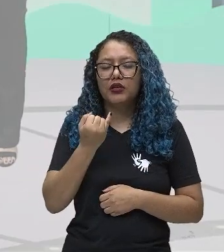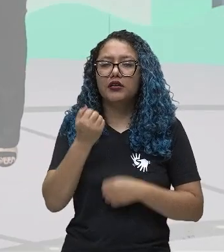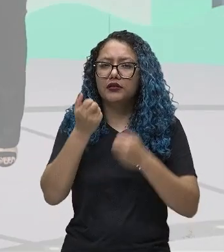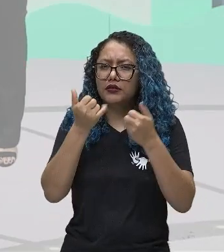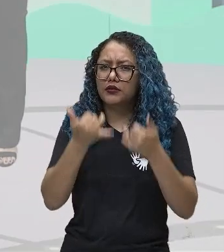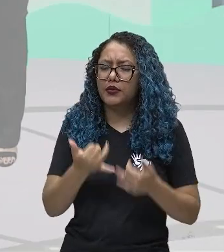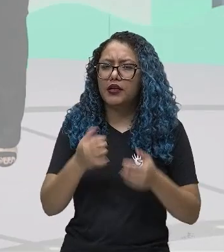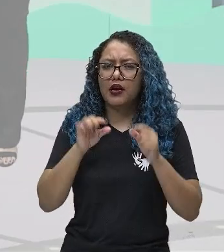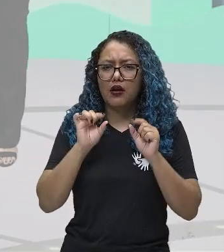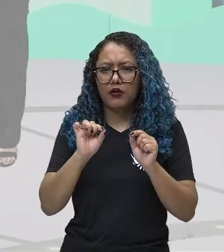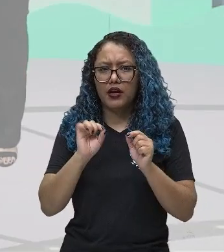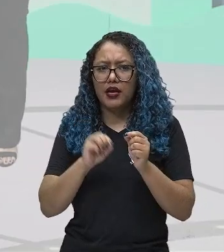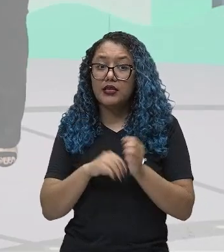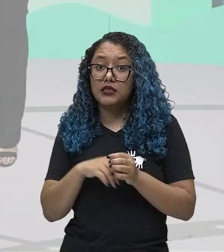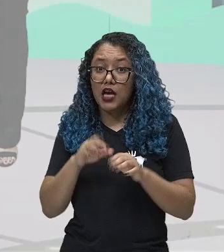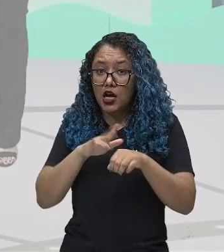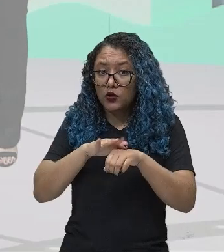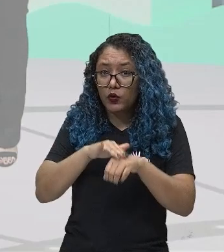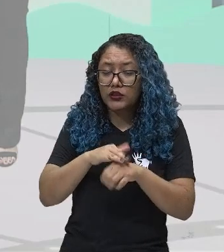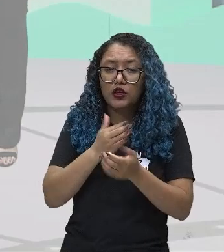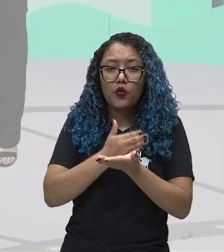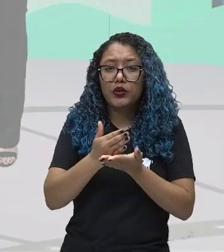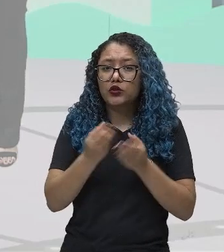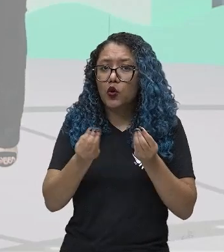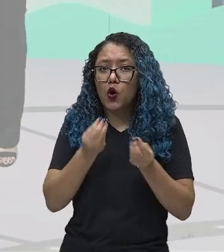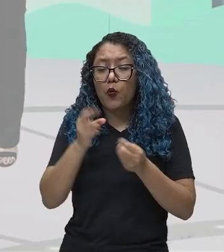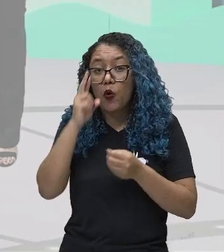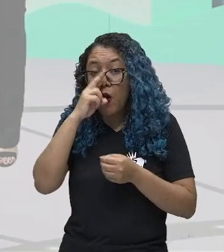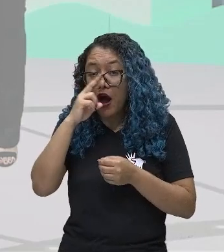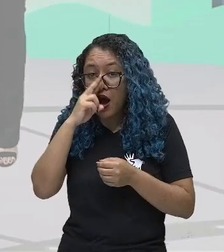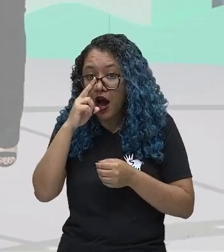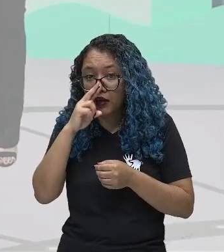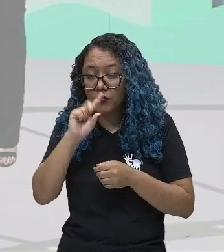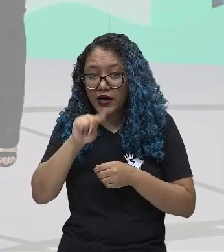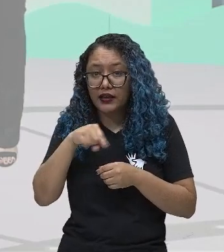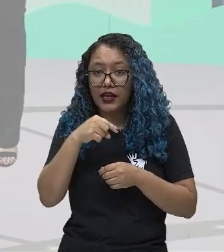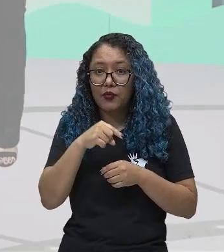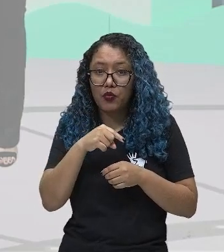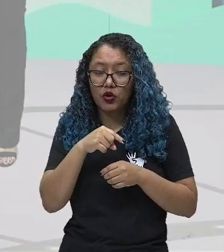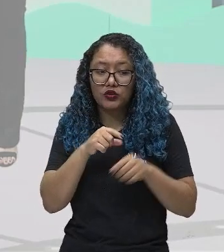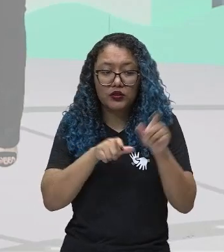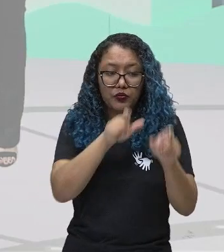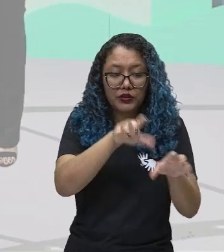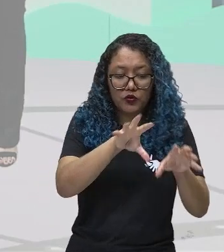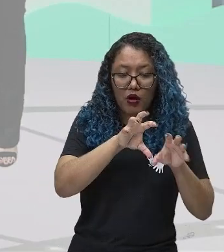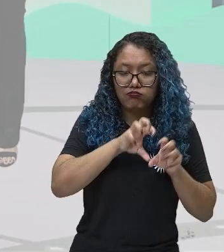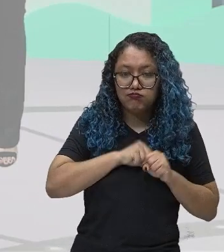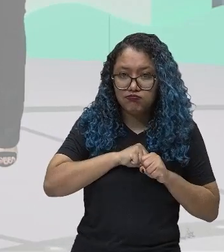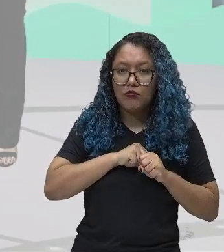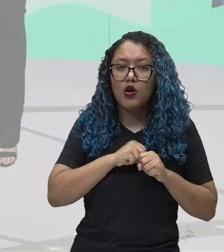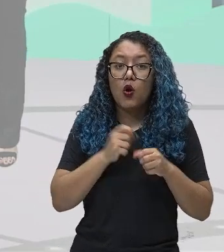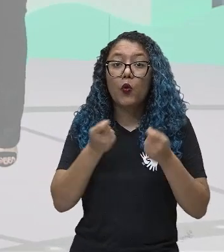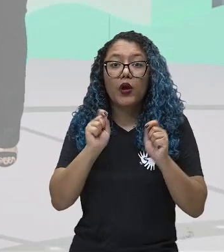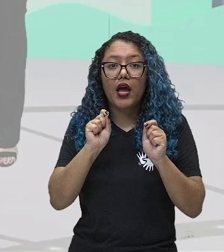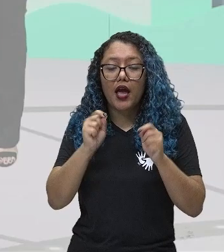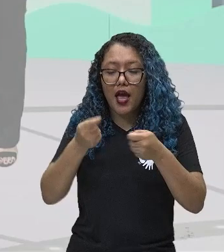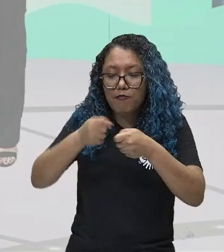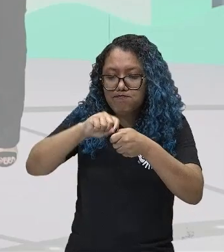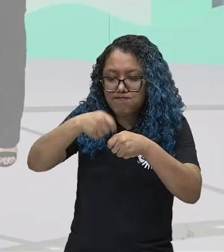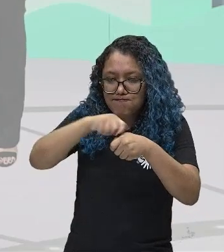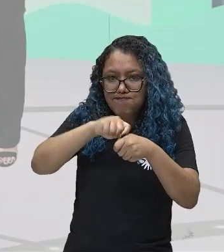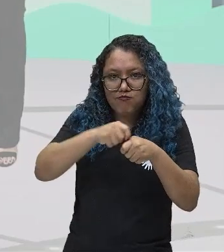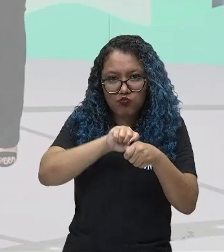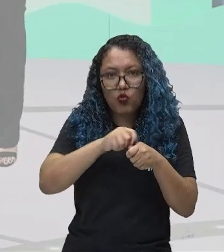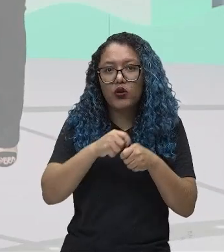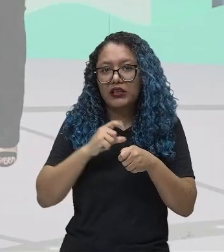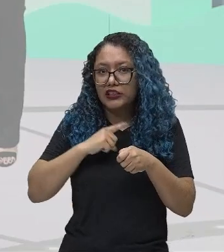doença bacteriana, ela se iniciou com os ratos e depois foi passada para os humanos por meio das pulgas